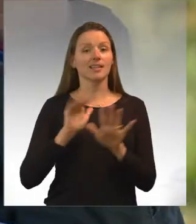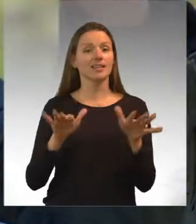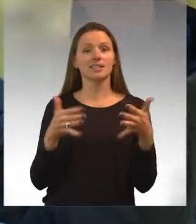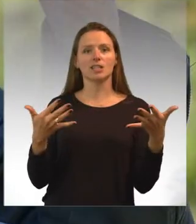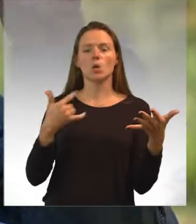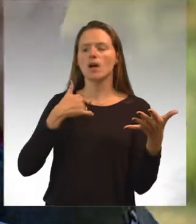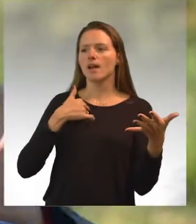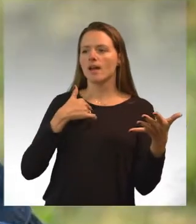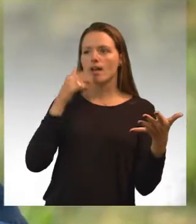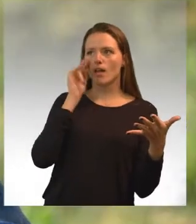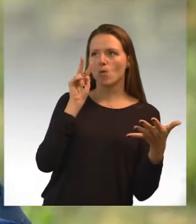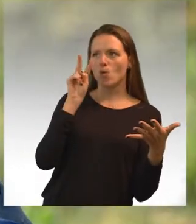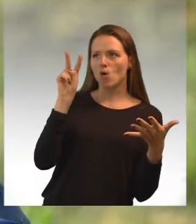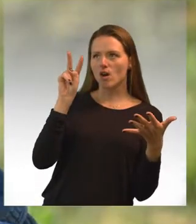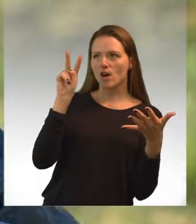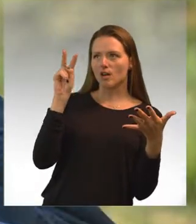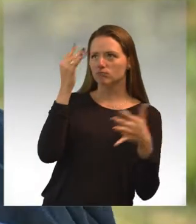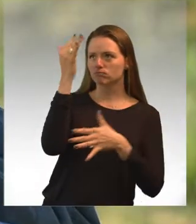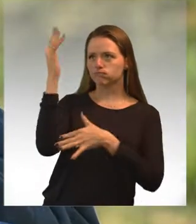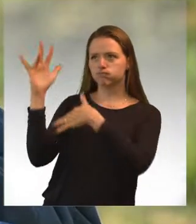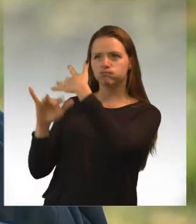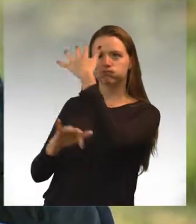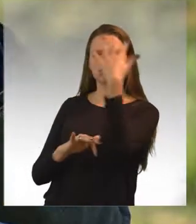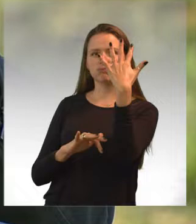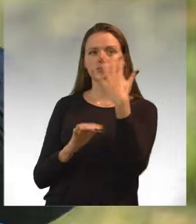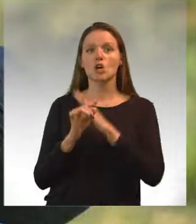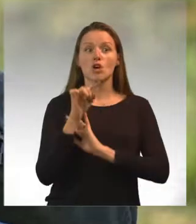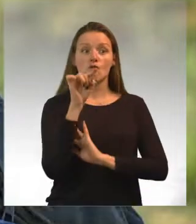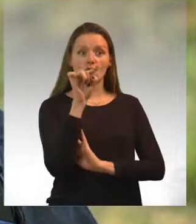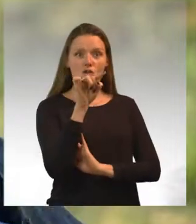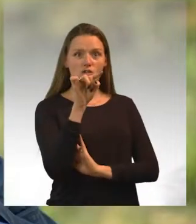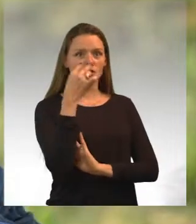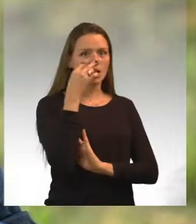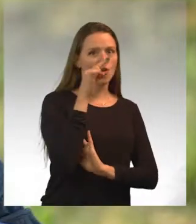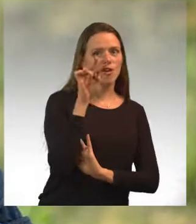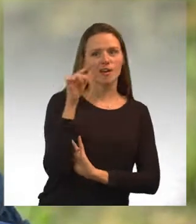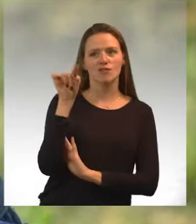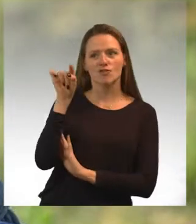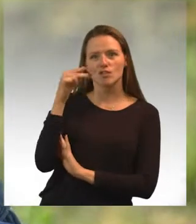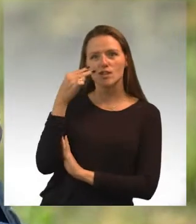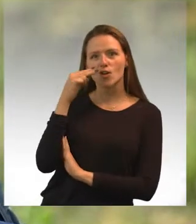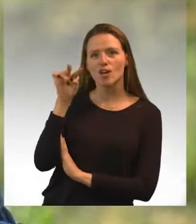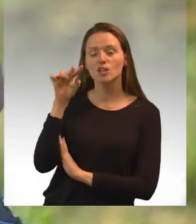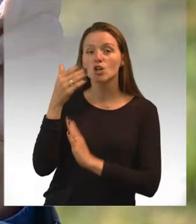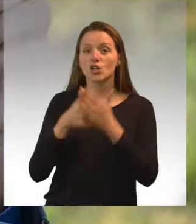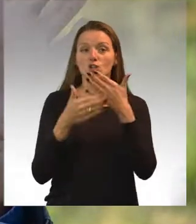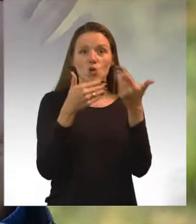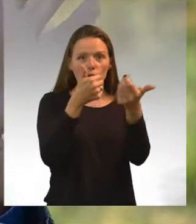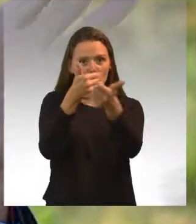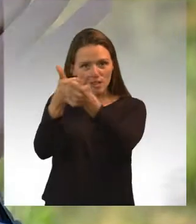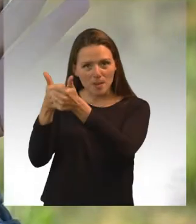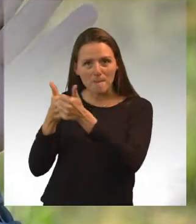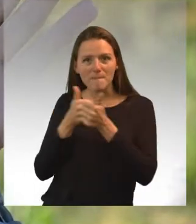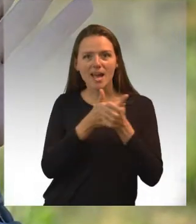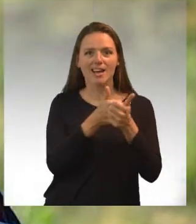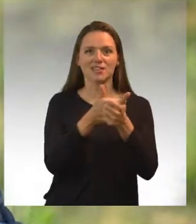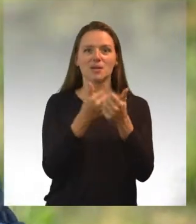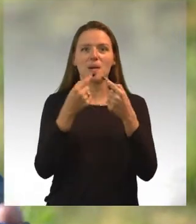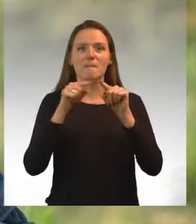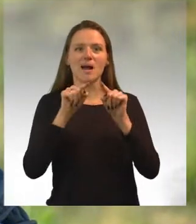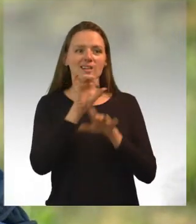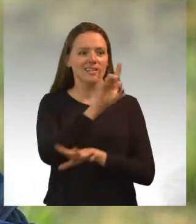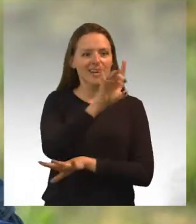olhando aqui a paisagem. Você está olhando aí, ela está olhando ali. Estamos muito perto, mas cada ponto de vista